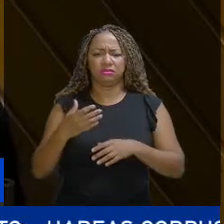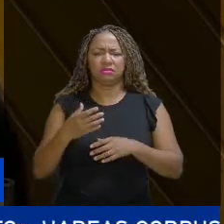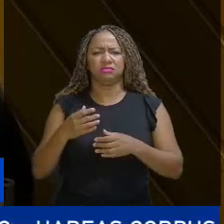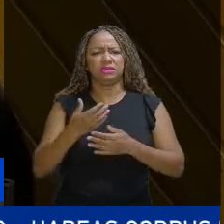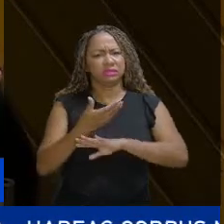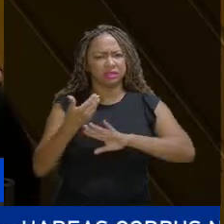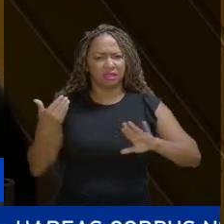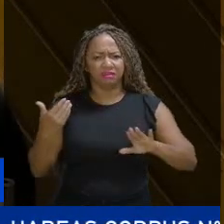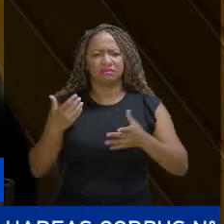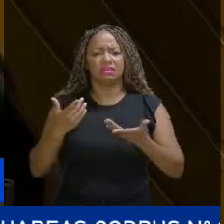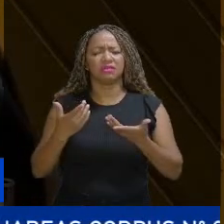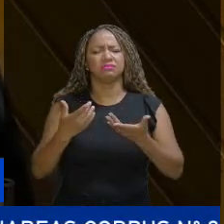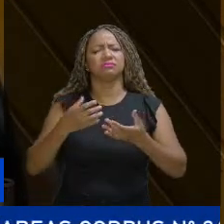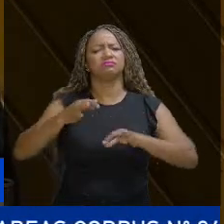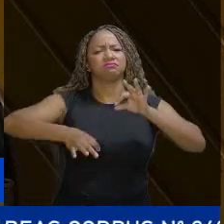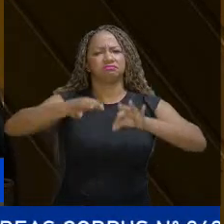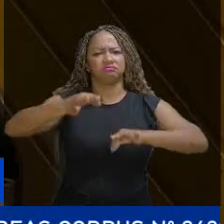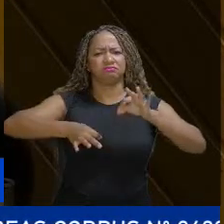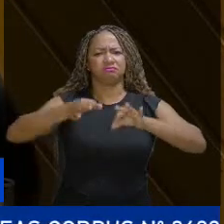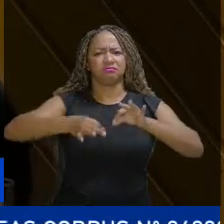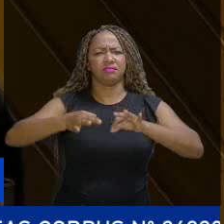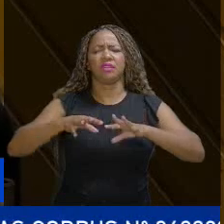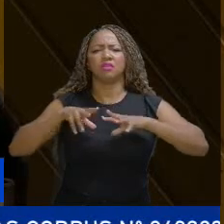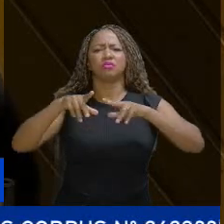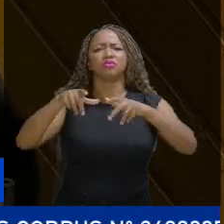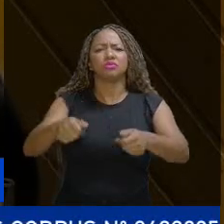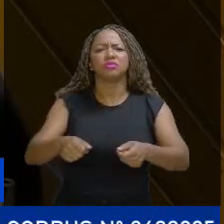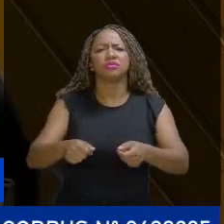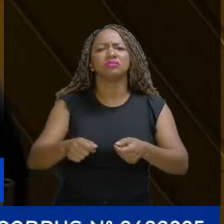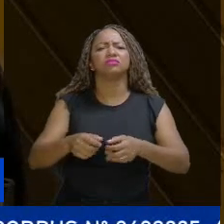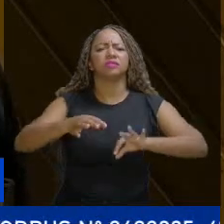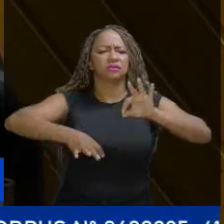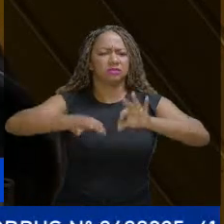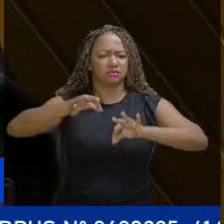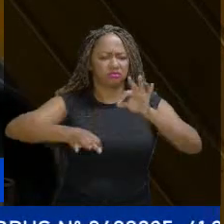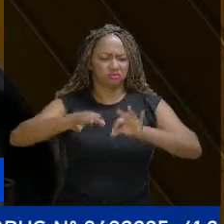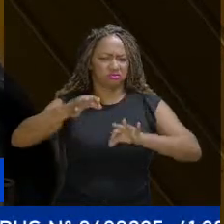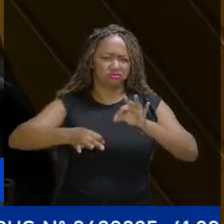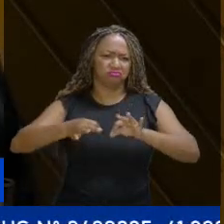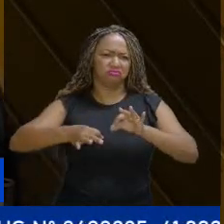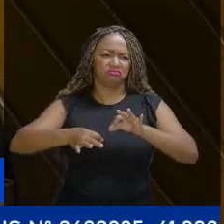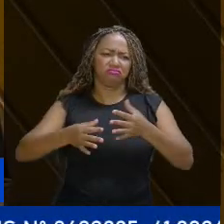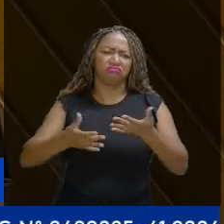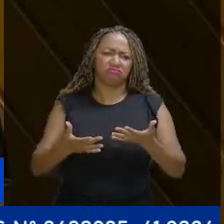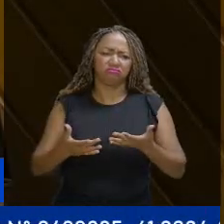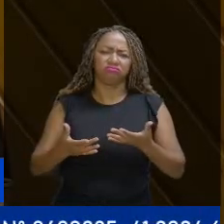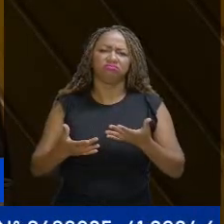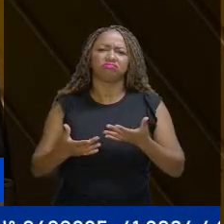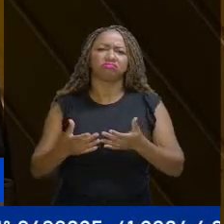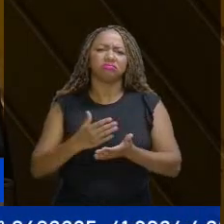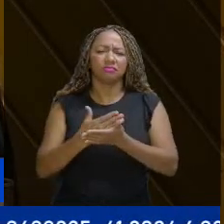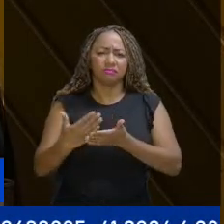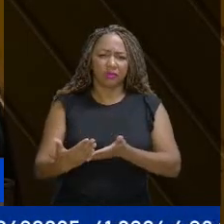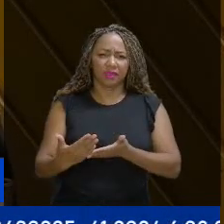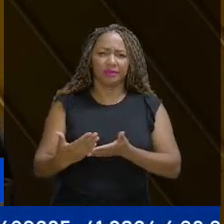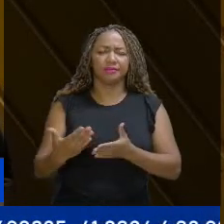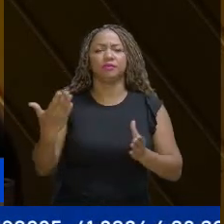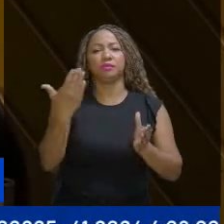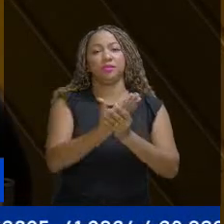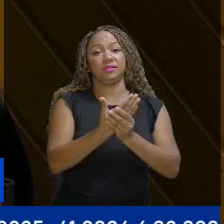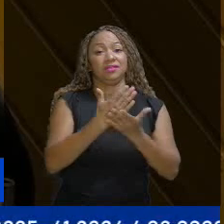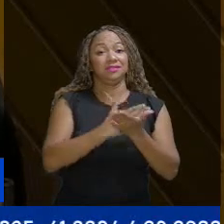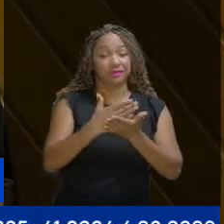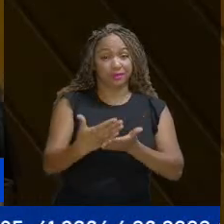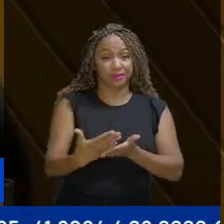com o legislador. Agora, todos os atos que são praticados pelo magistrado no início da ação